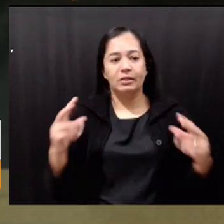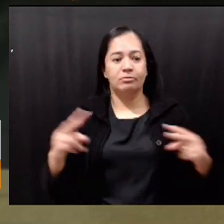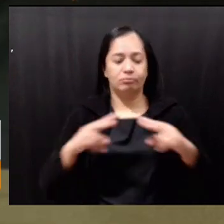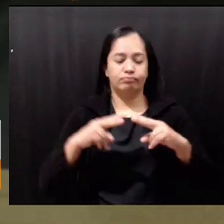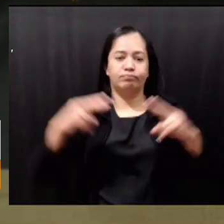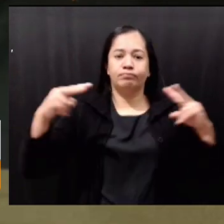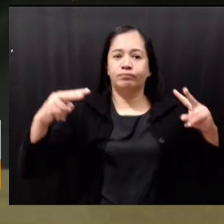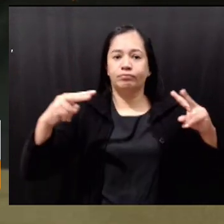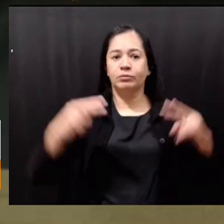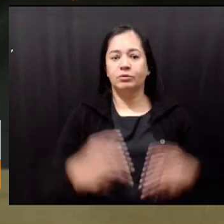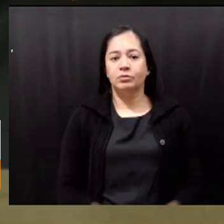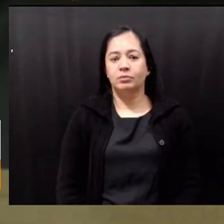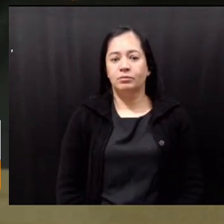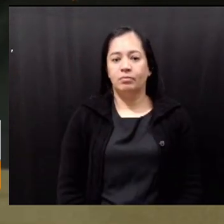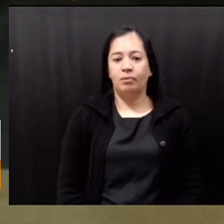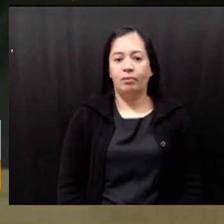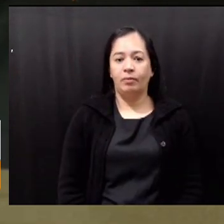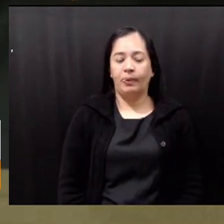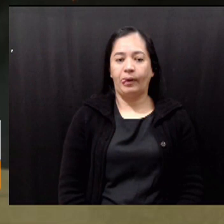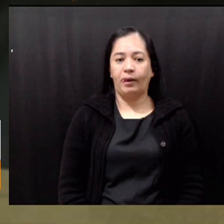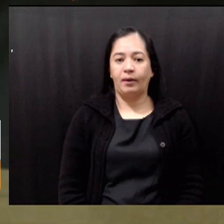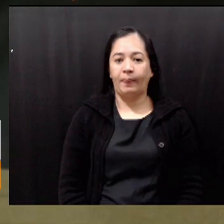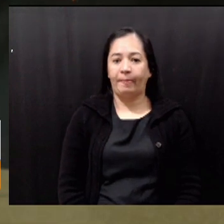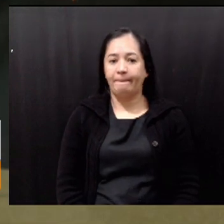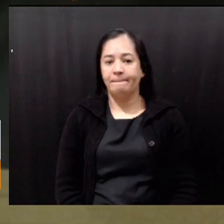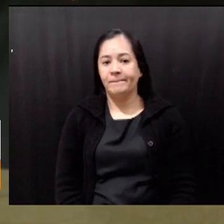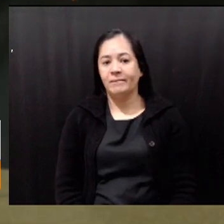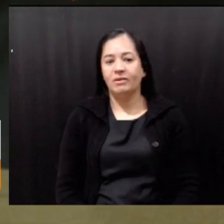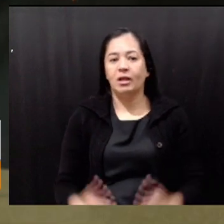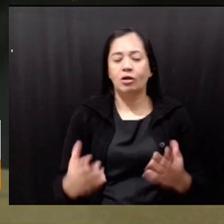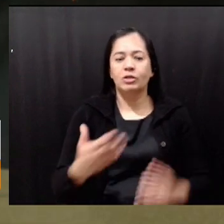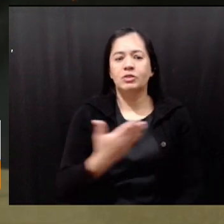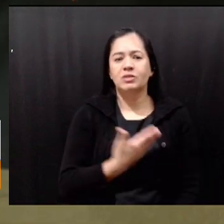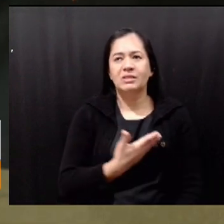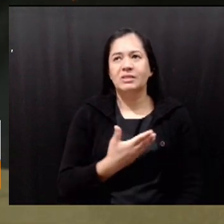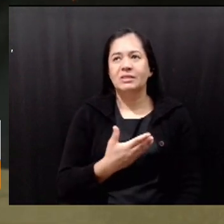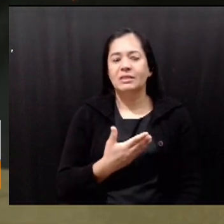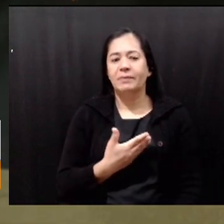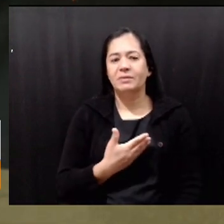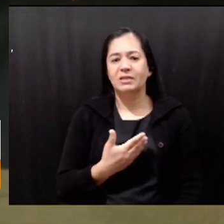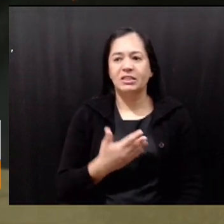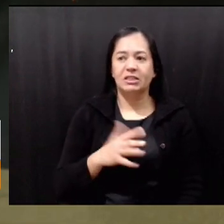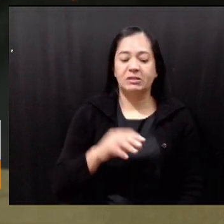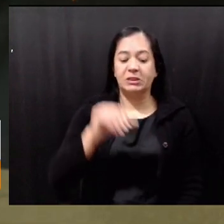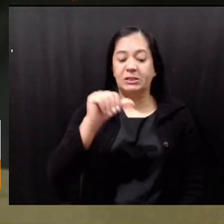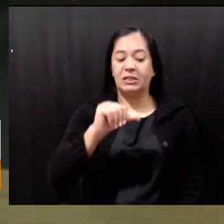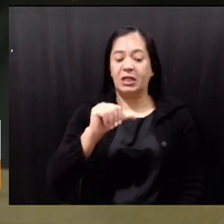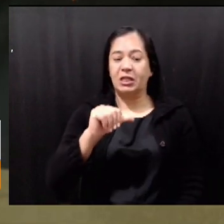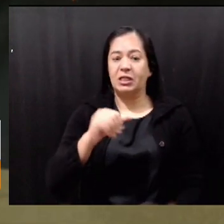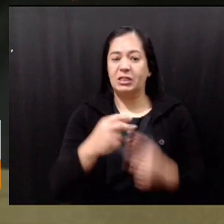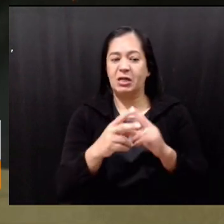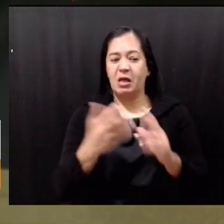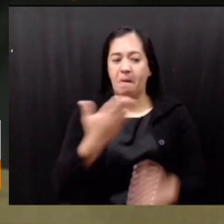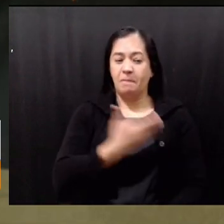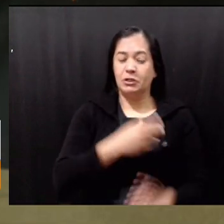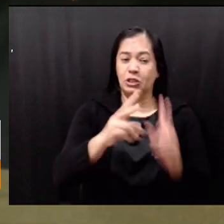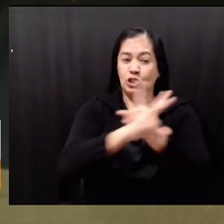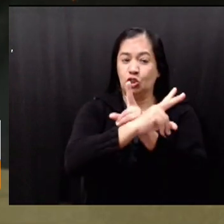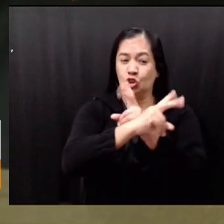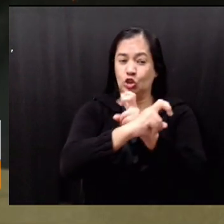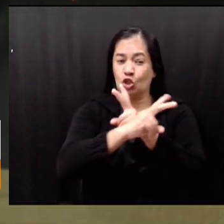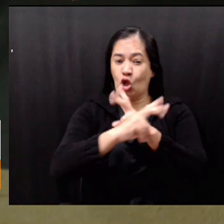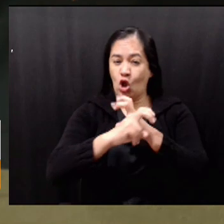os sinais de que a amizade ela não está fazendo bem, tem aquela questão da amizade tóxica, aquela amizade só